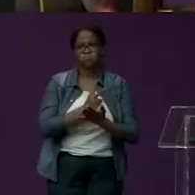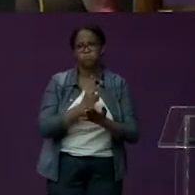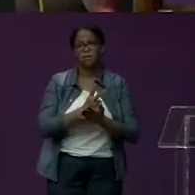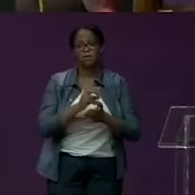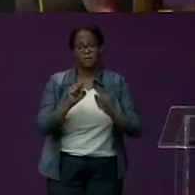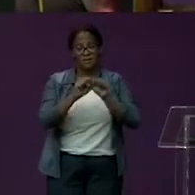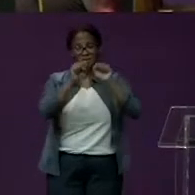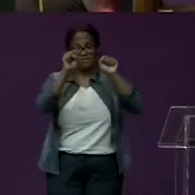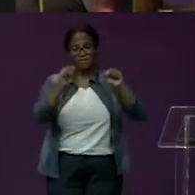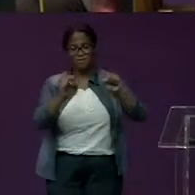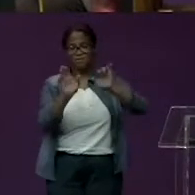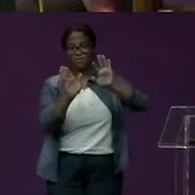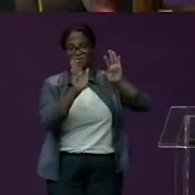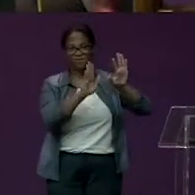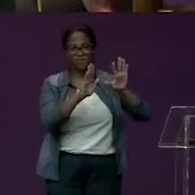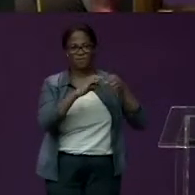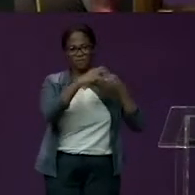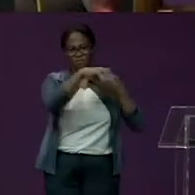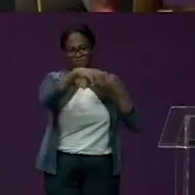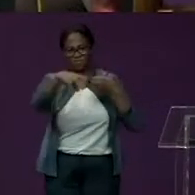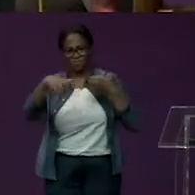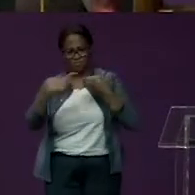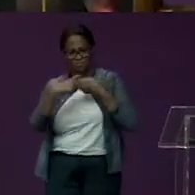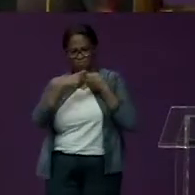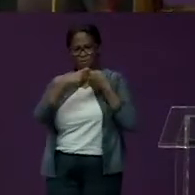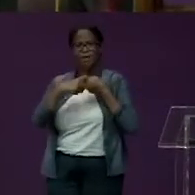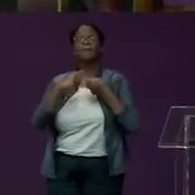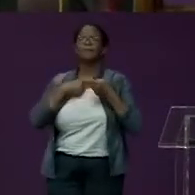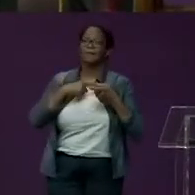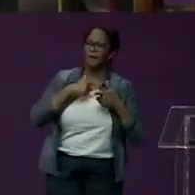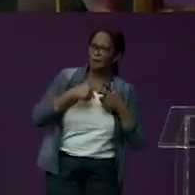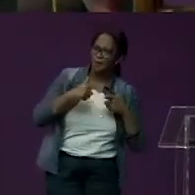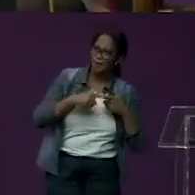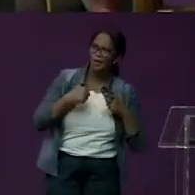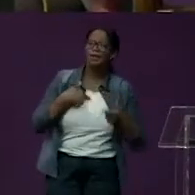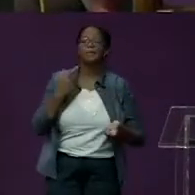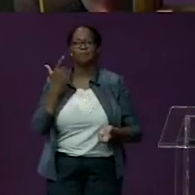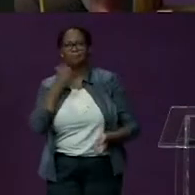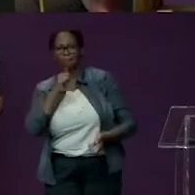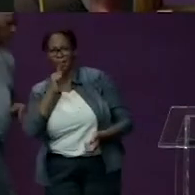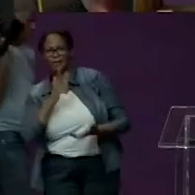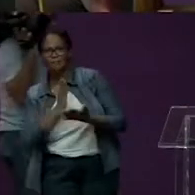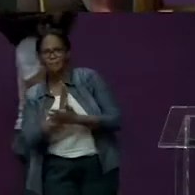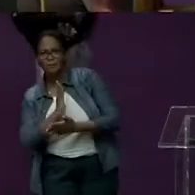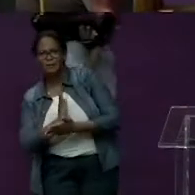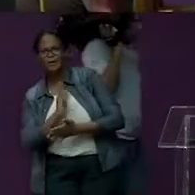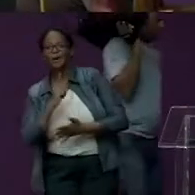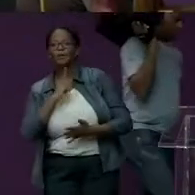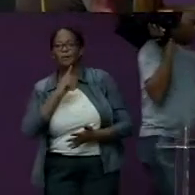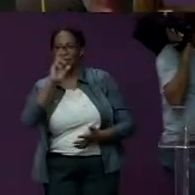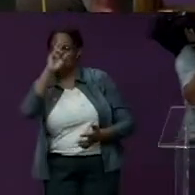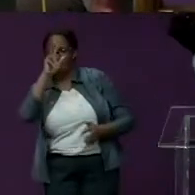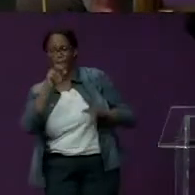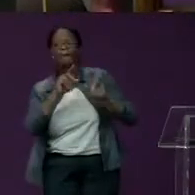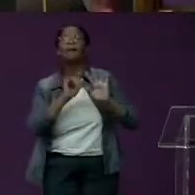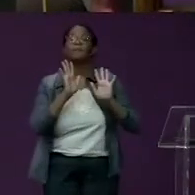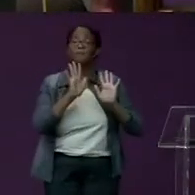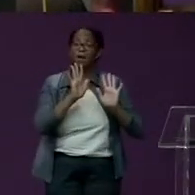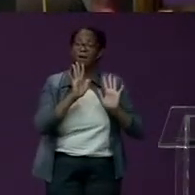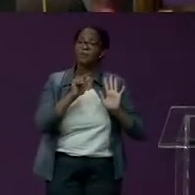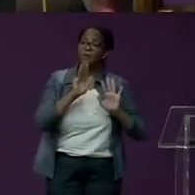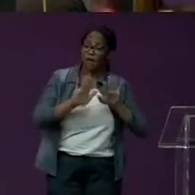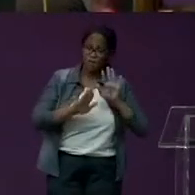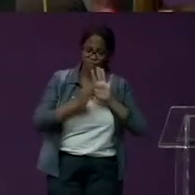sistema, que, como todo sistema, tem acertos, tem problemas, erra-se para um lado, acerta-se de outro, né?